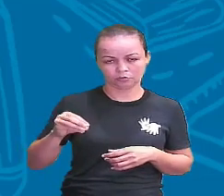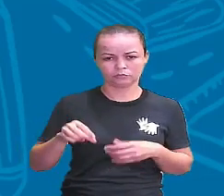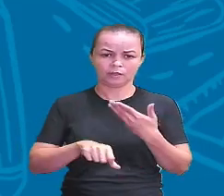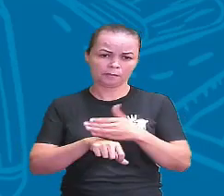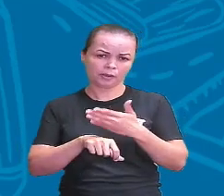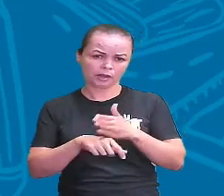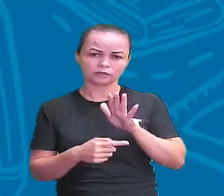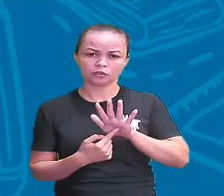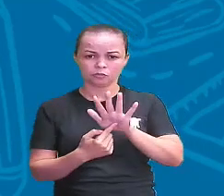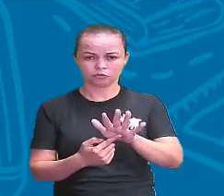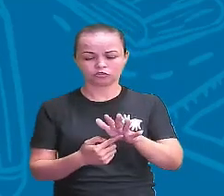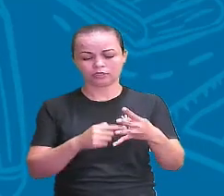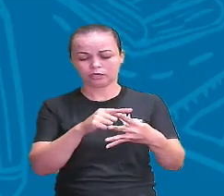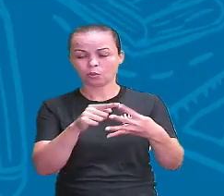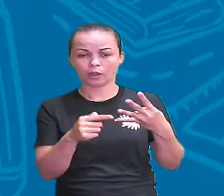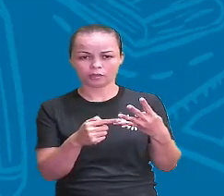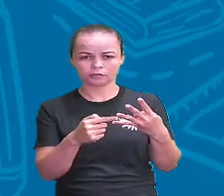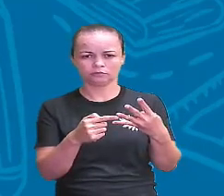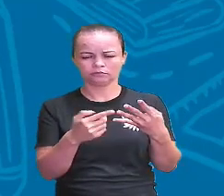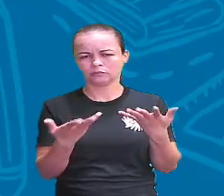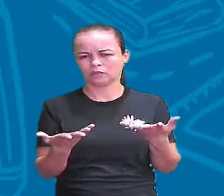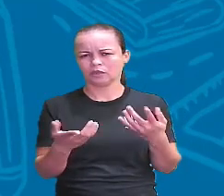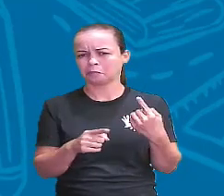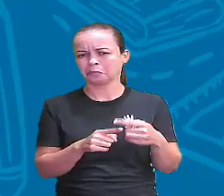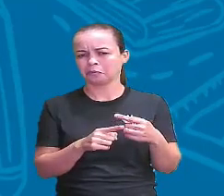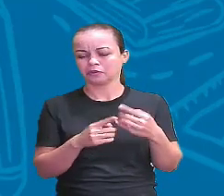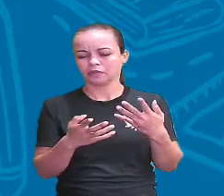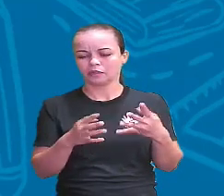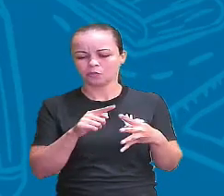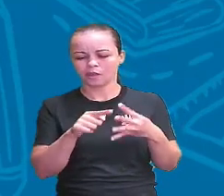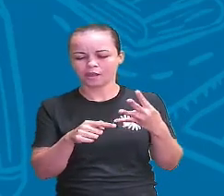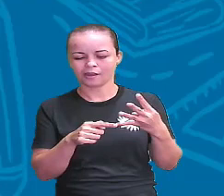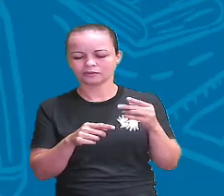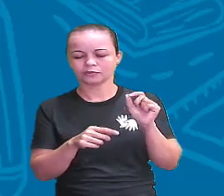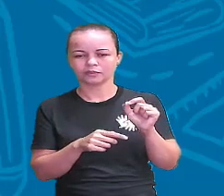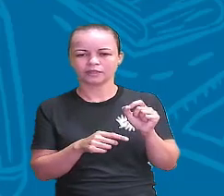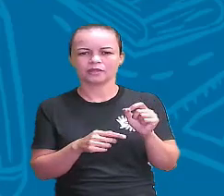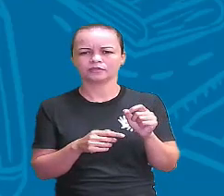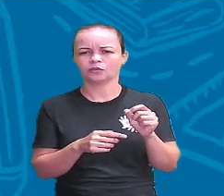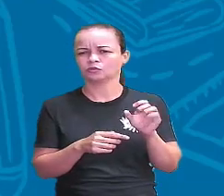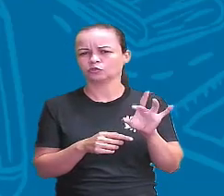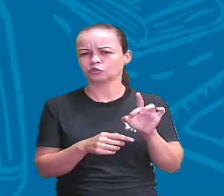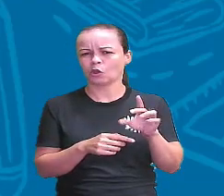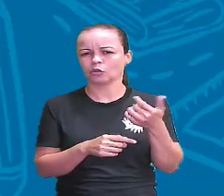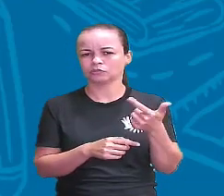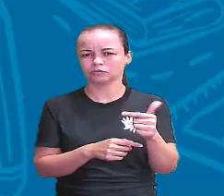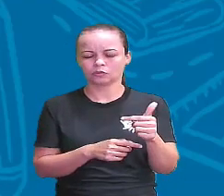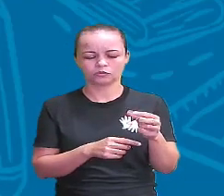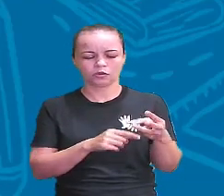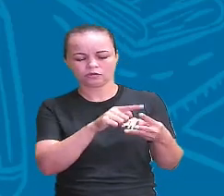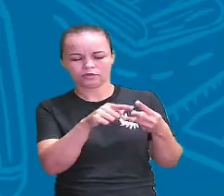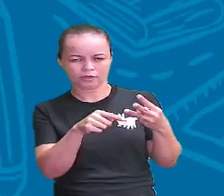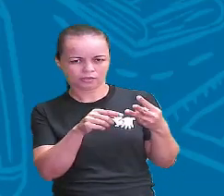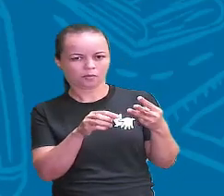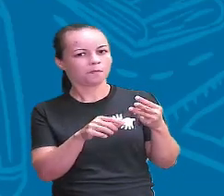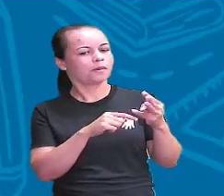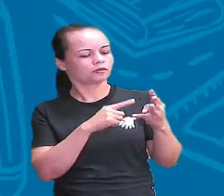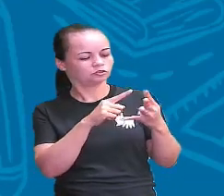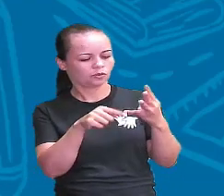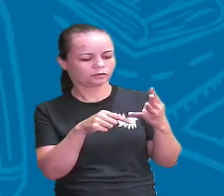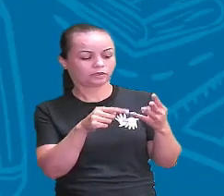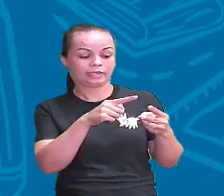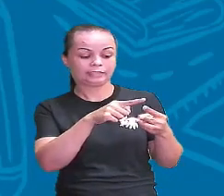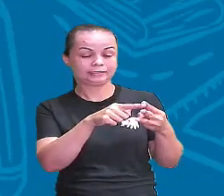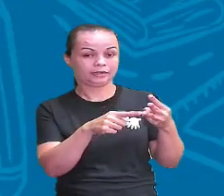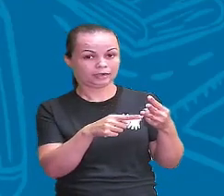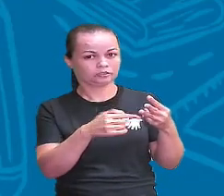coloquei 4 ali. Mas por que 4? Porque a gente vê que tem, não são apenas 3, mas eu posso dizer que 3 delas seriam